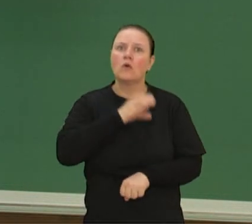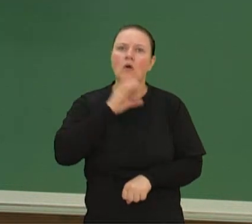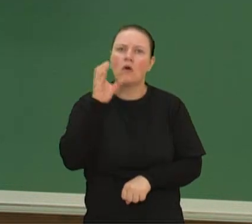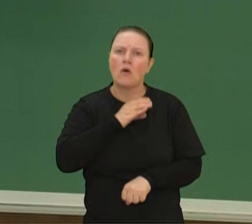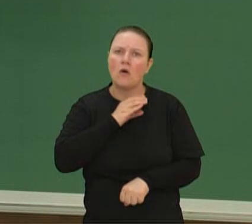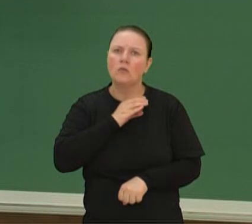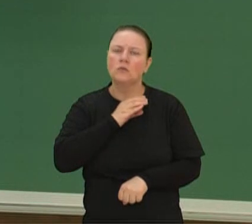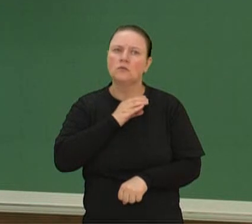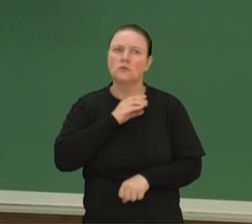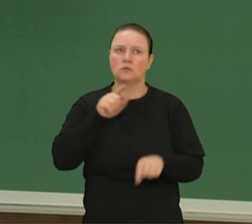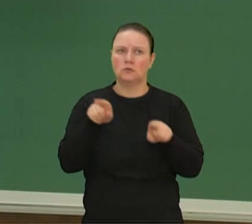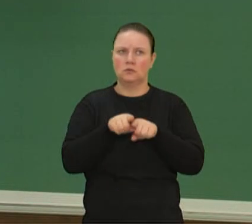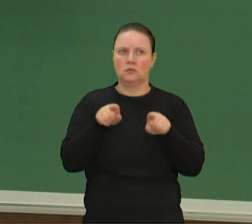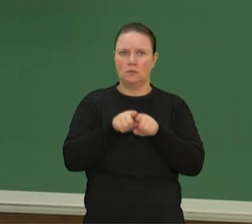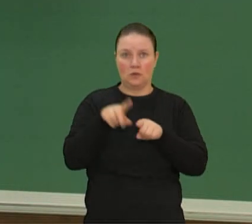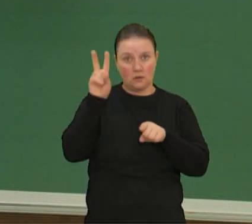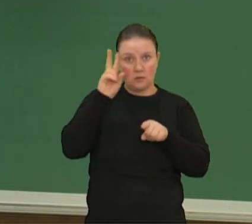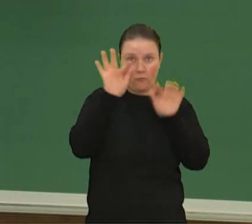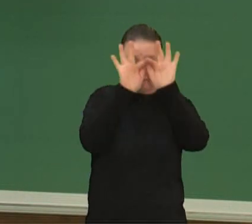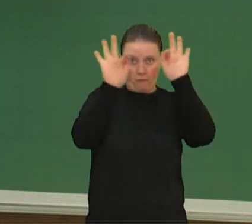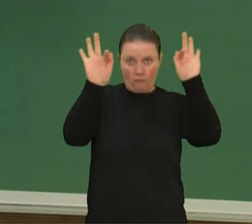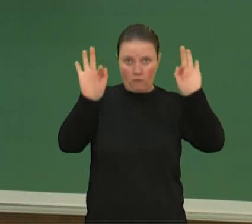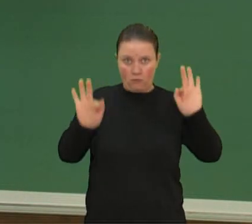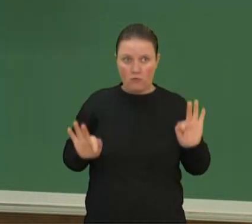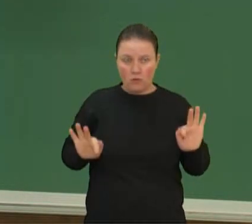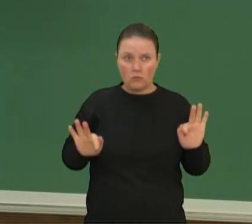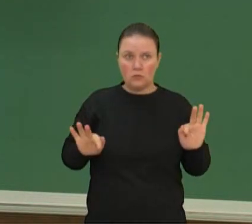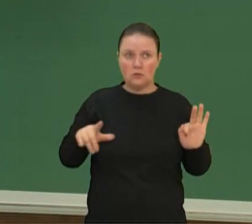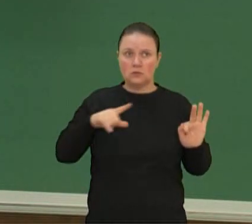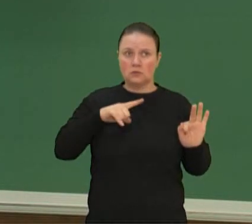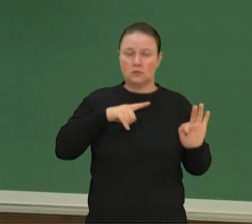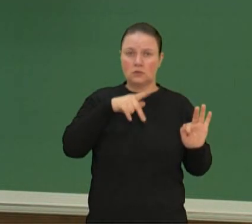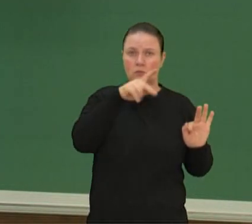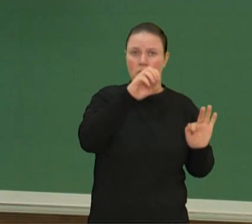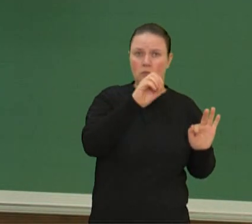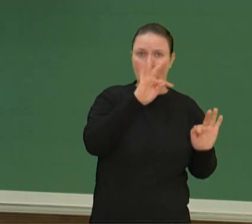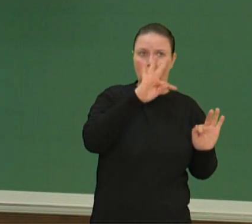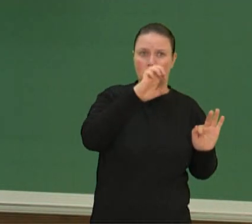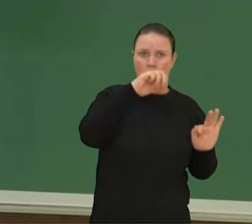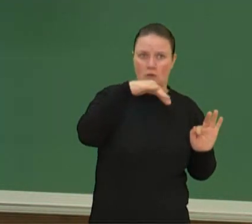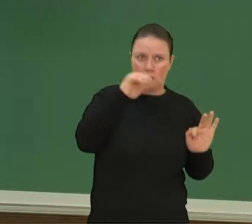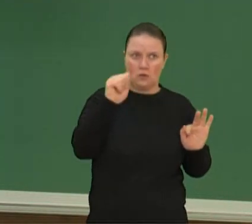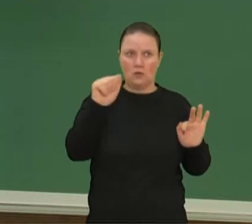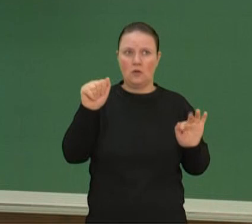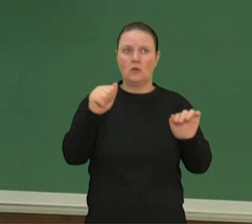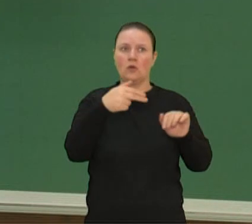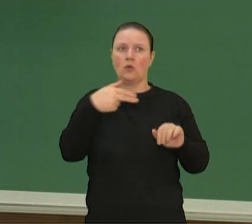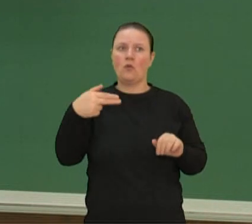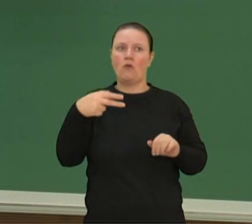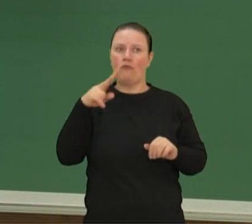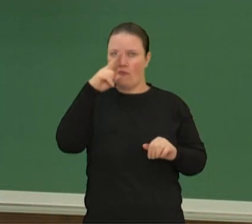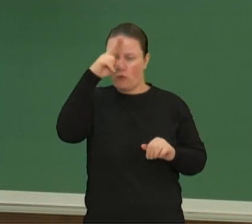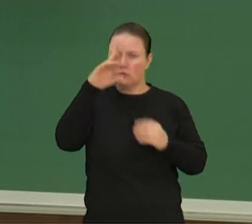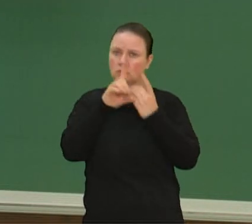Então, eu coloquei aquela fórmula aqui novamente para vocês verificarem essa alternativa correta.